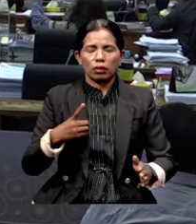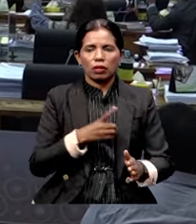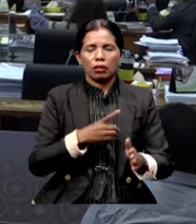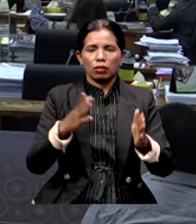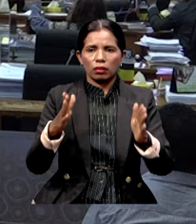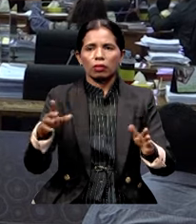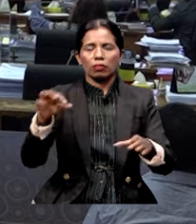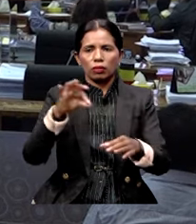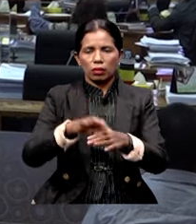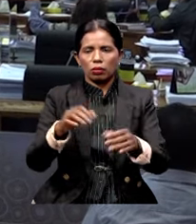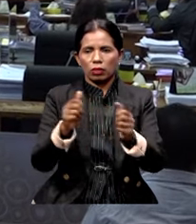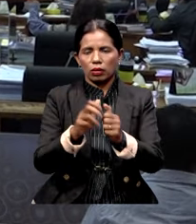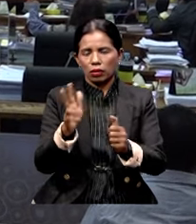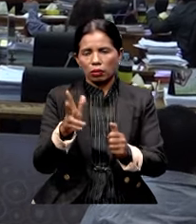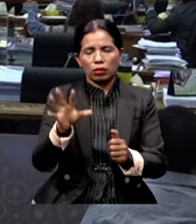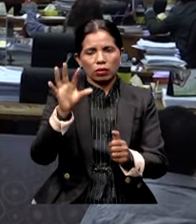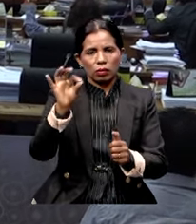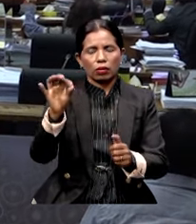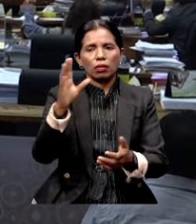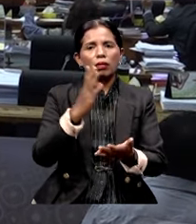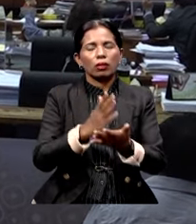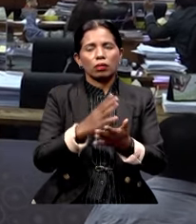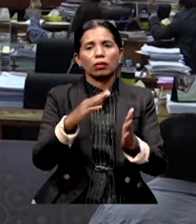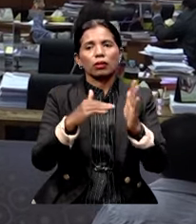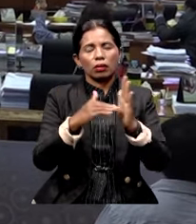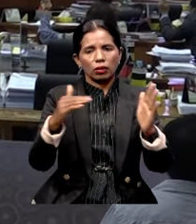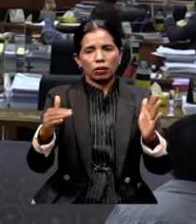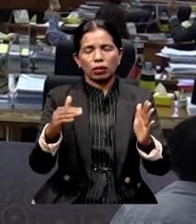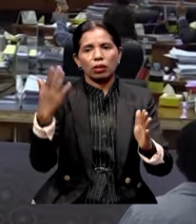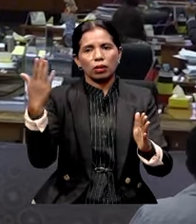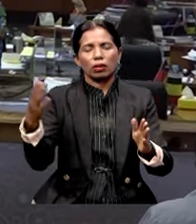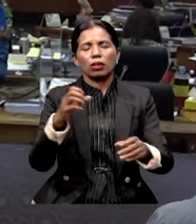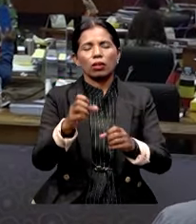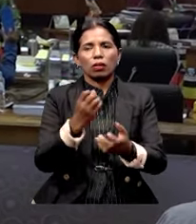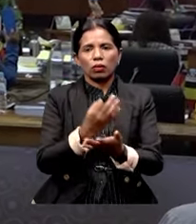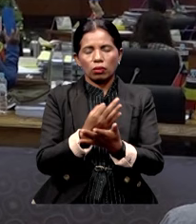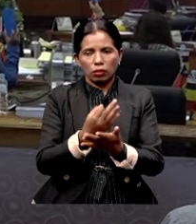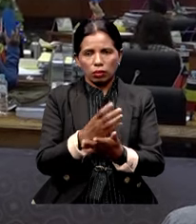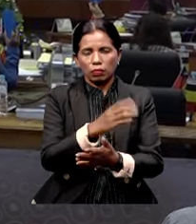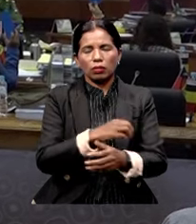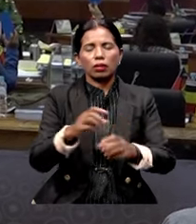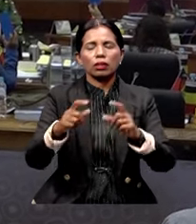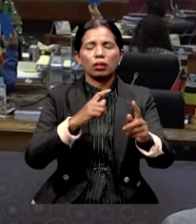favor, tornou essência, contra zero na abstenção, são ressonuá-lo. INB, subsídio para aquisição,